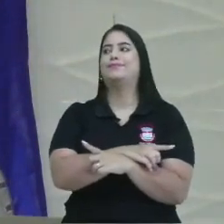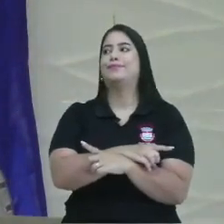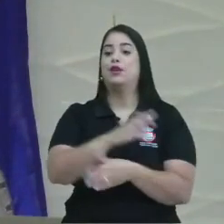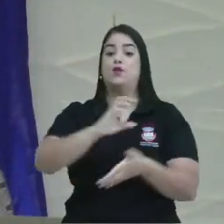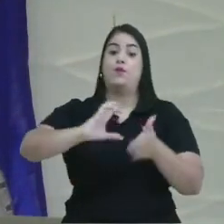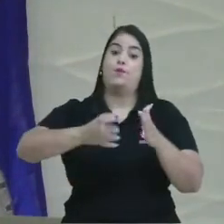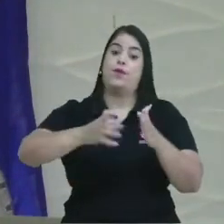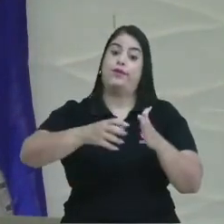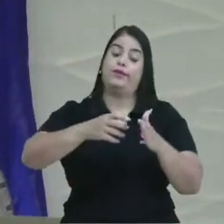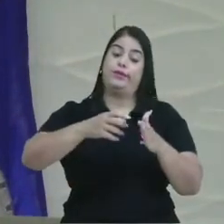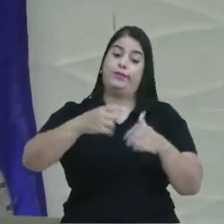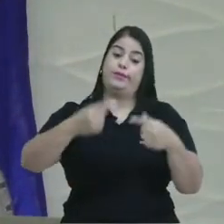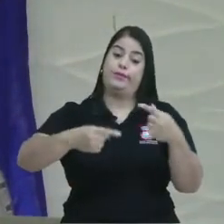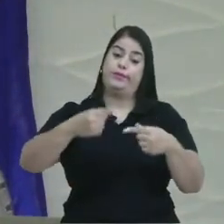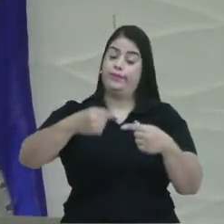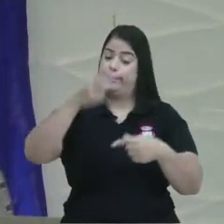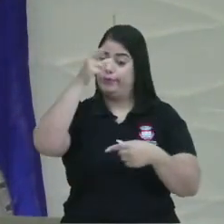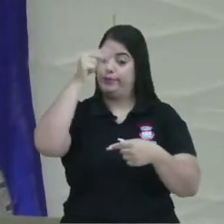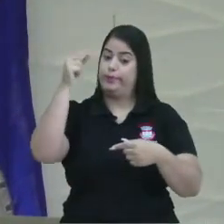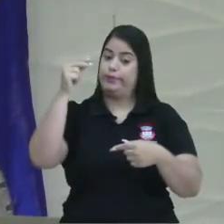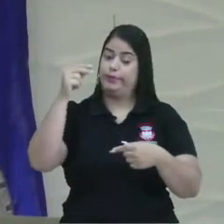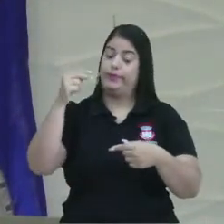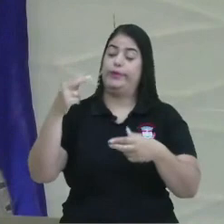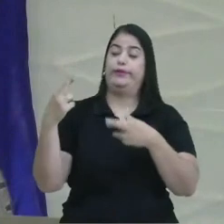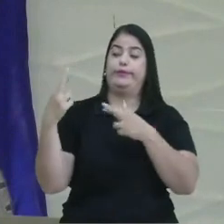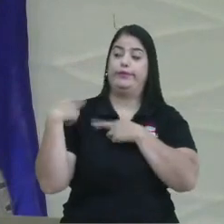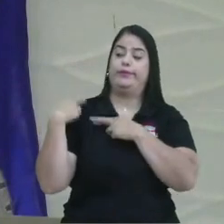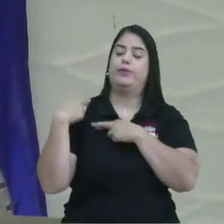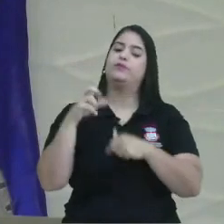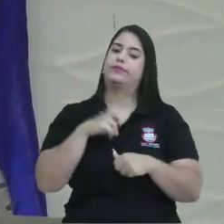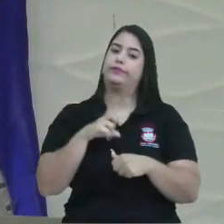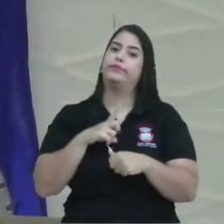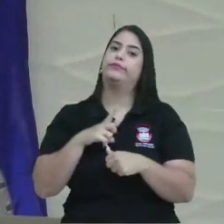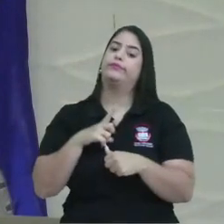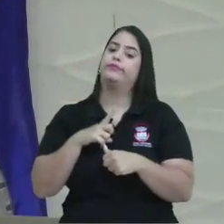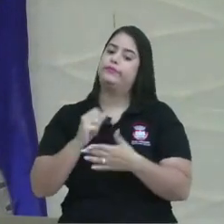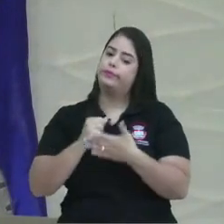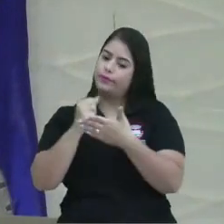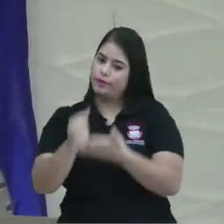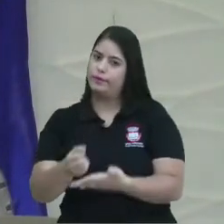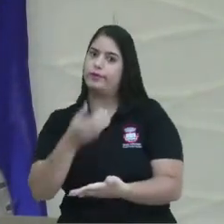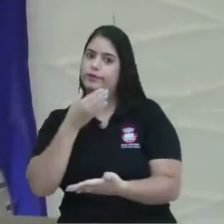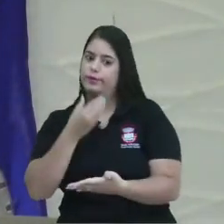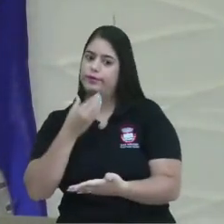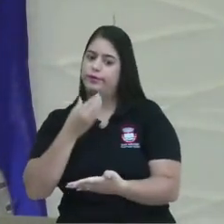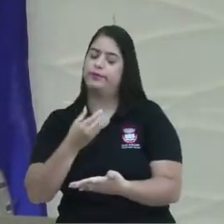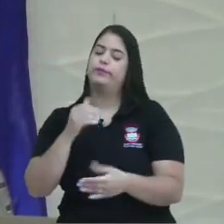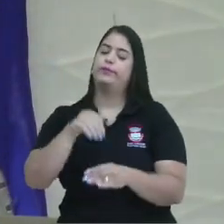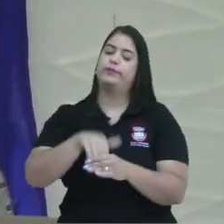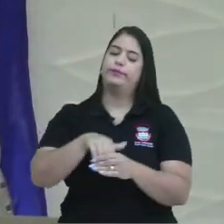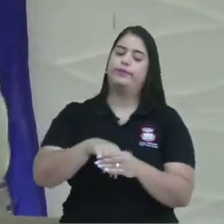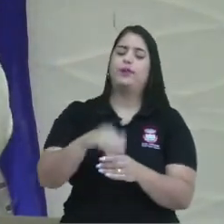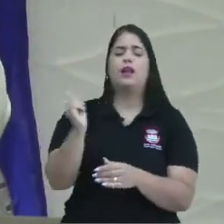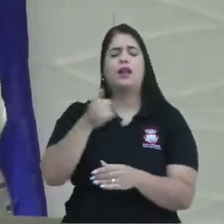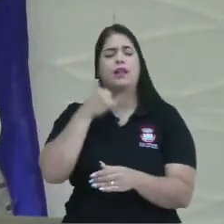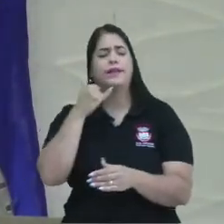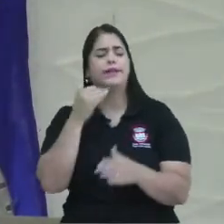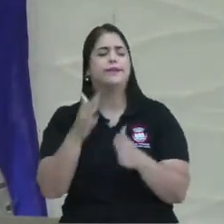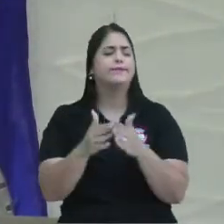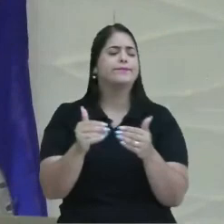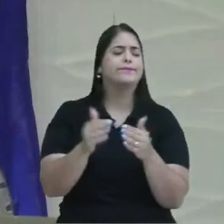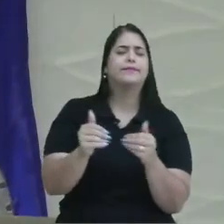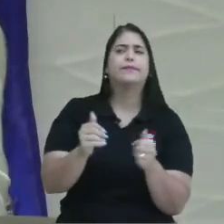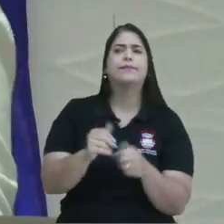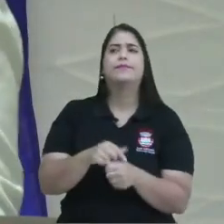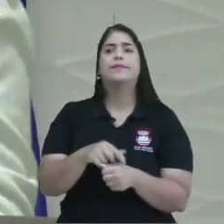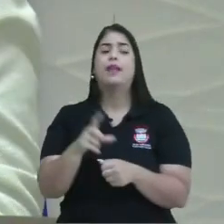a obrigação de atender esse homem do campo, seu eleitor. Porque é ele que pede a gente, liga para a gente. Tem trator